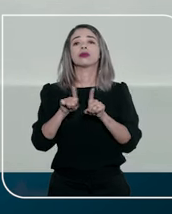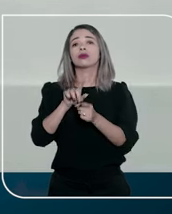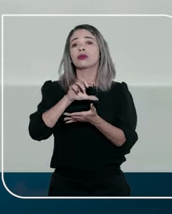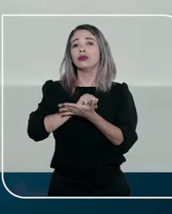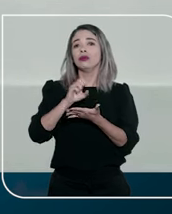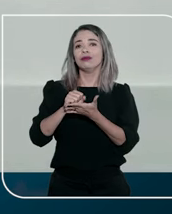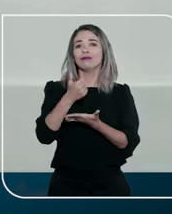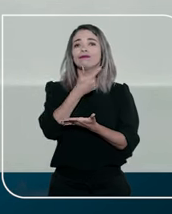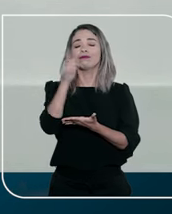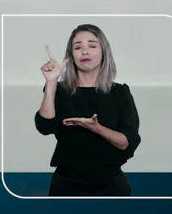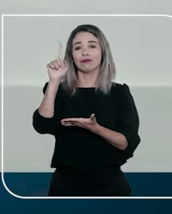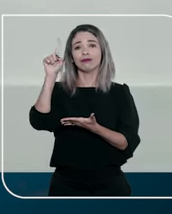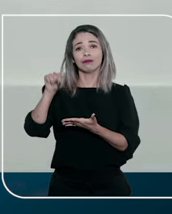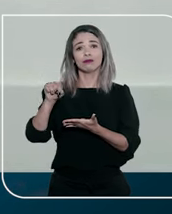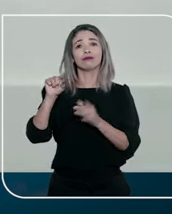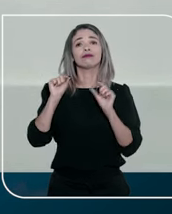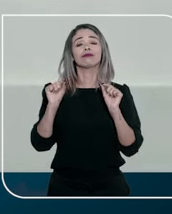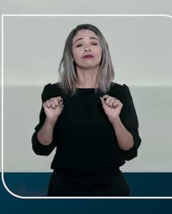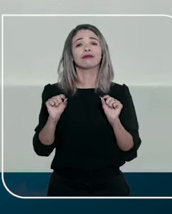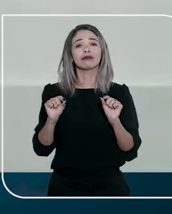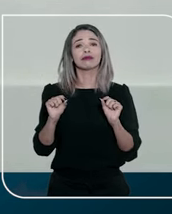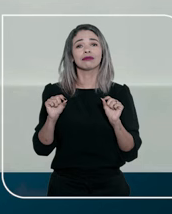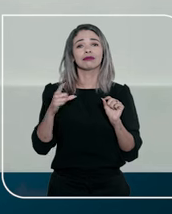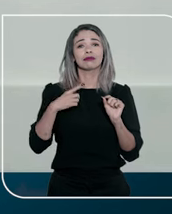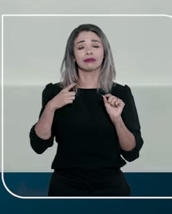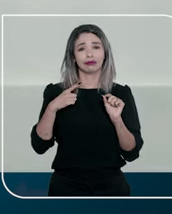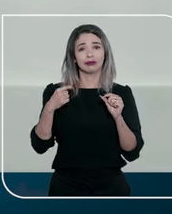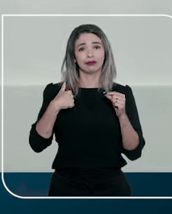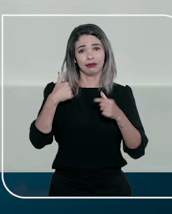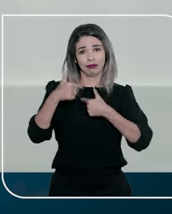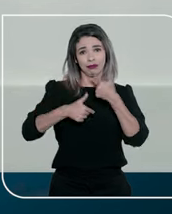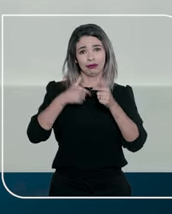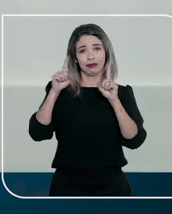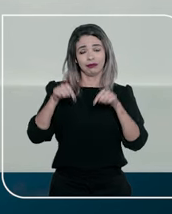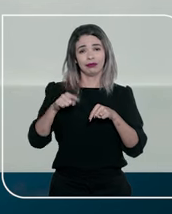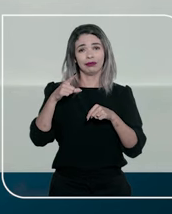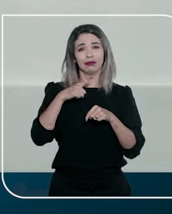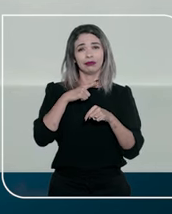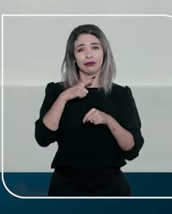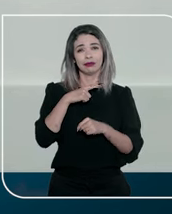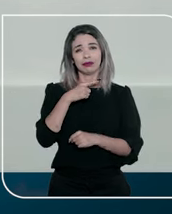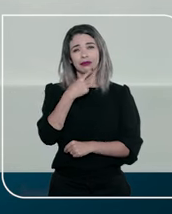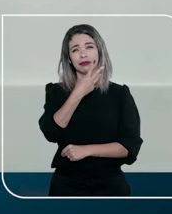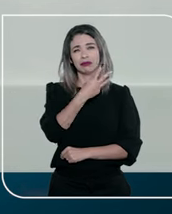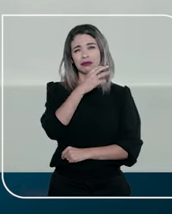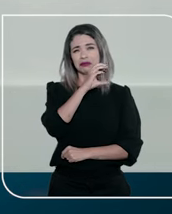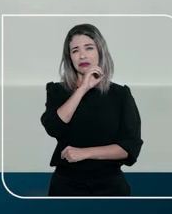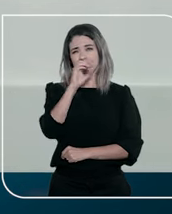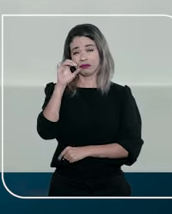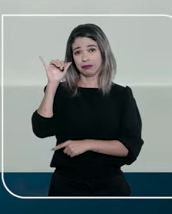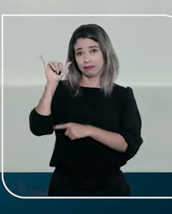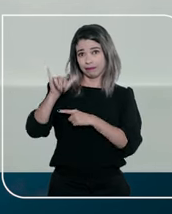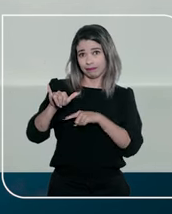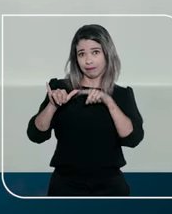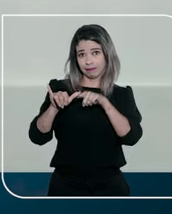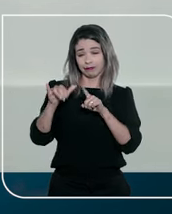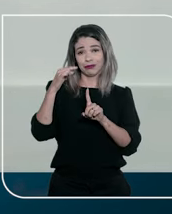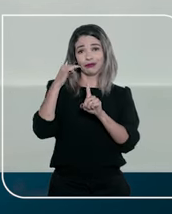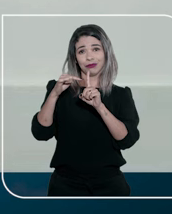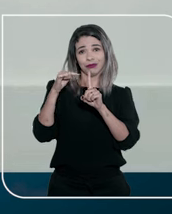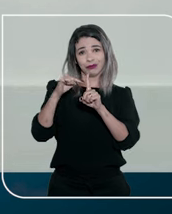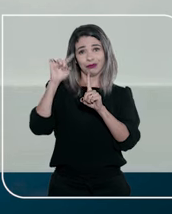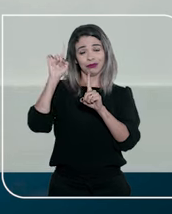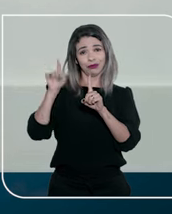chama muita atenção no grupo no qual eu trabalho, nós temos aproximadamente 300 aeronaves, metade dessas aeronaves